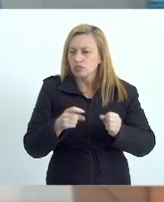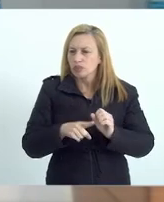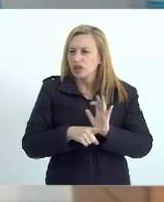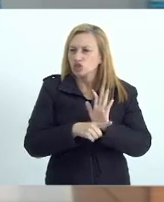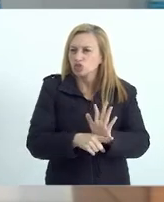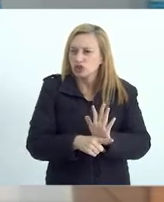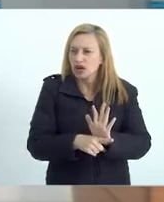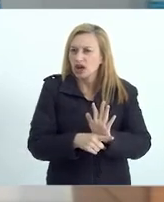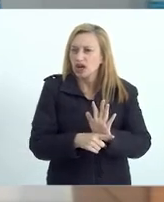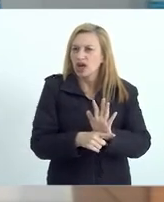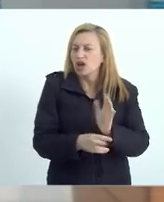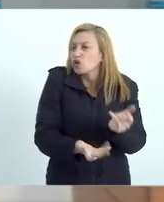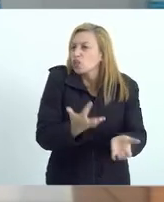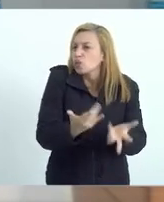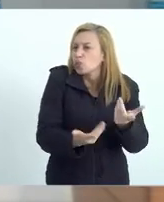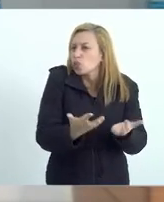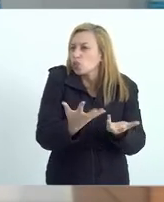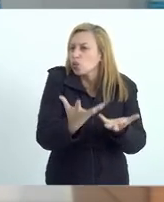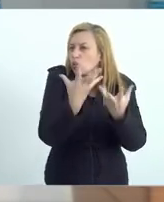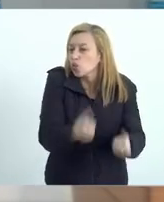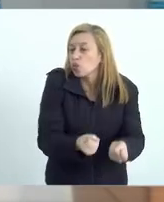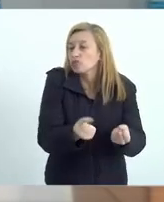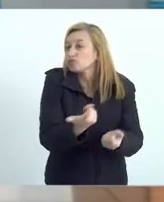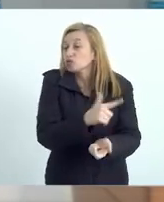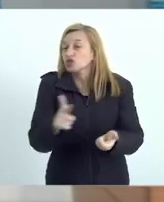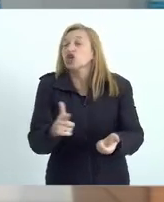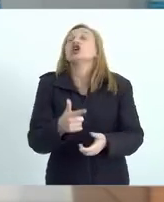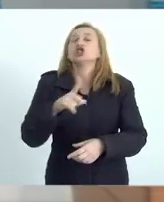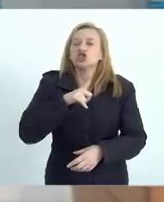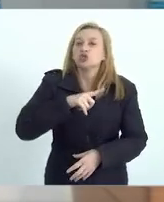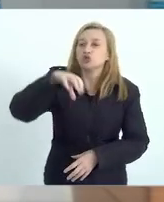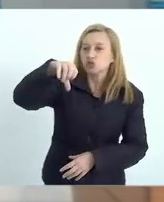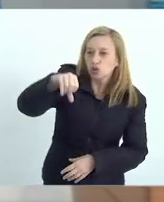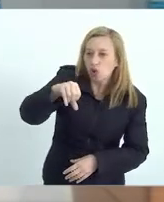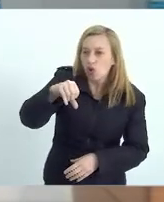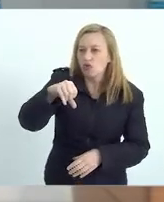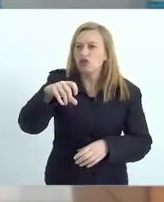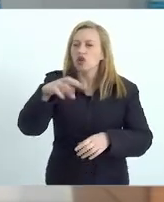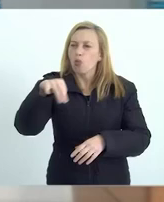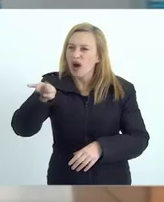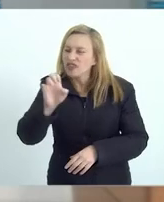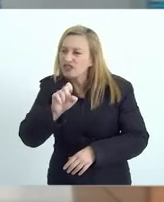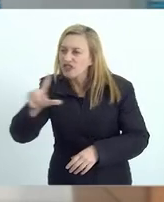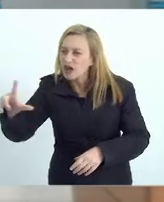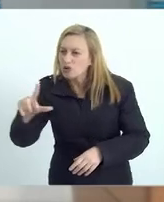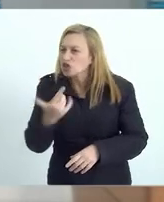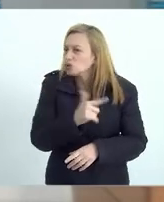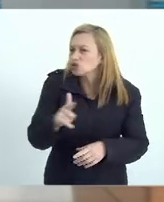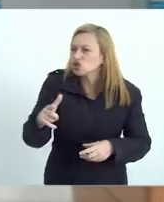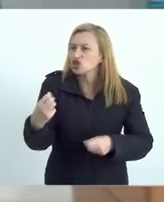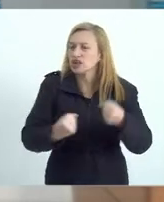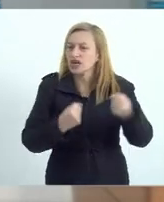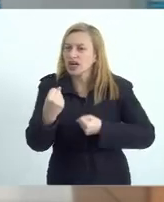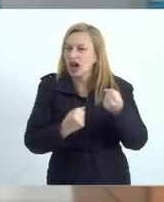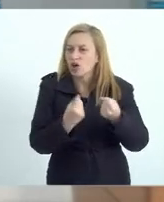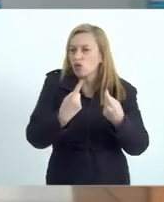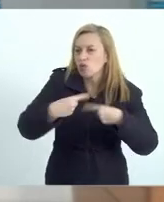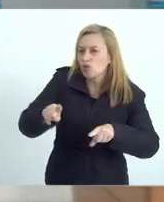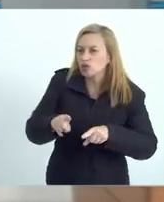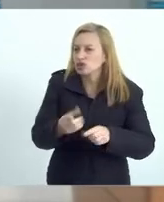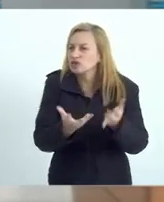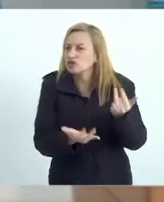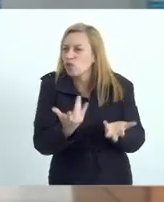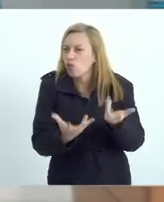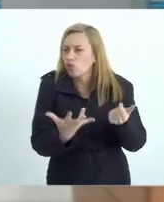eu vou repetir nós temos nove quartéis do corpo de bombeiro e sem carro de combate a incêndio e